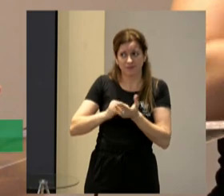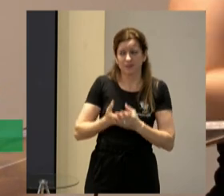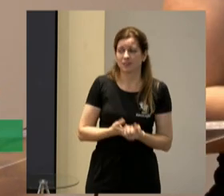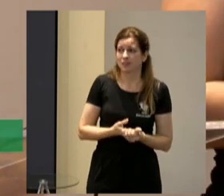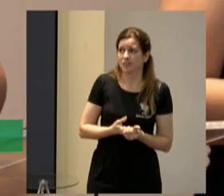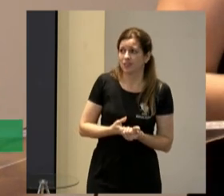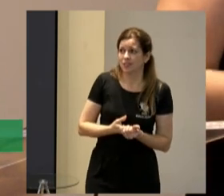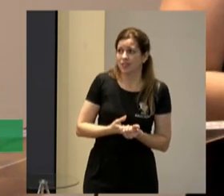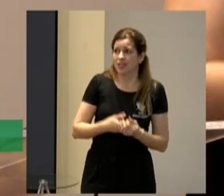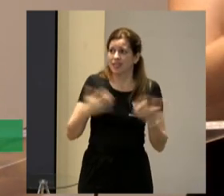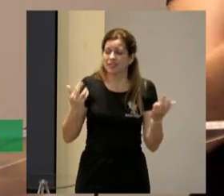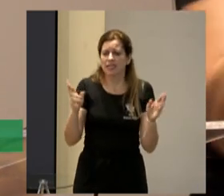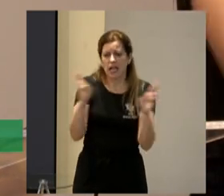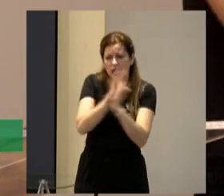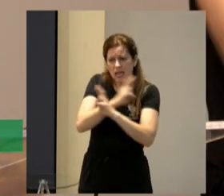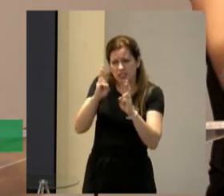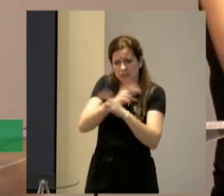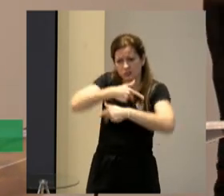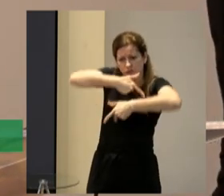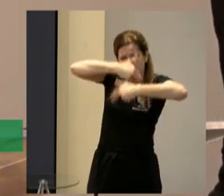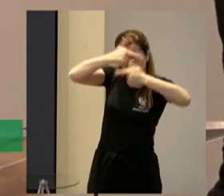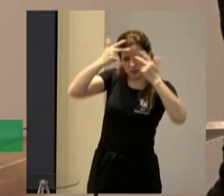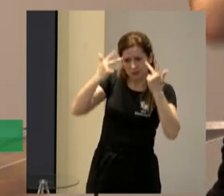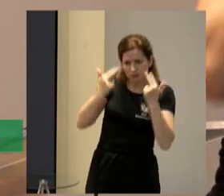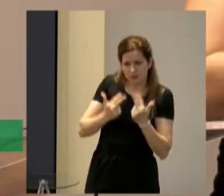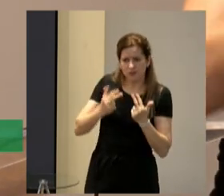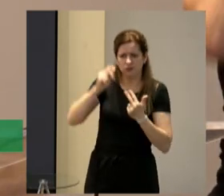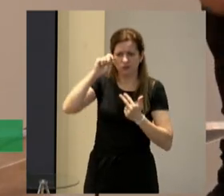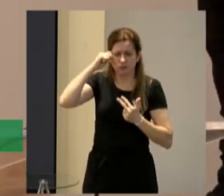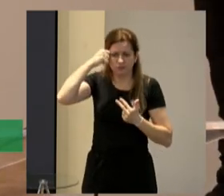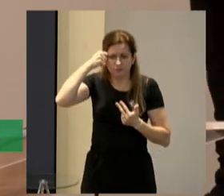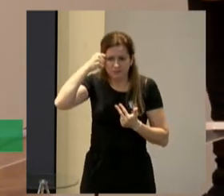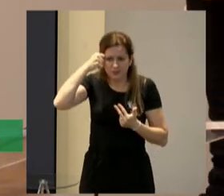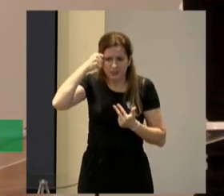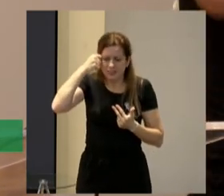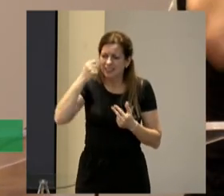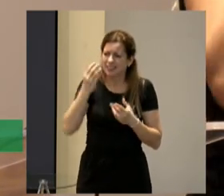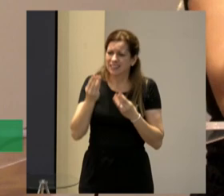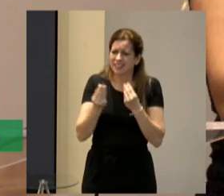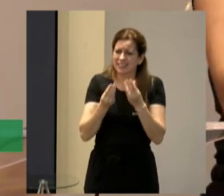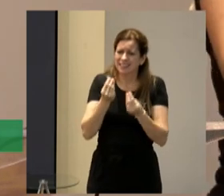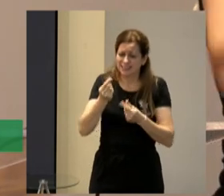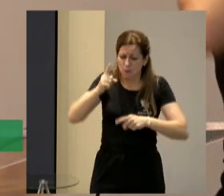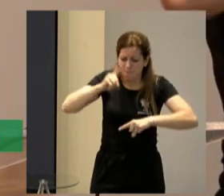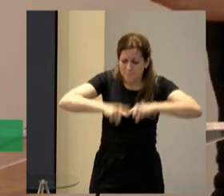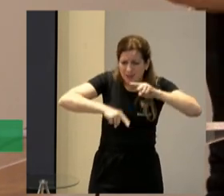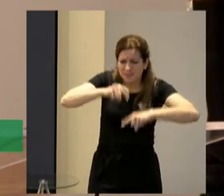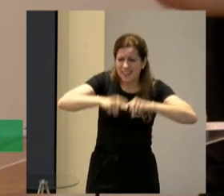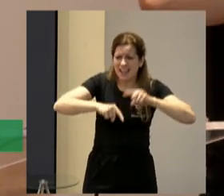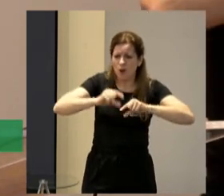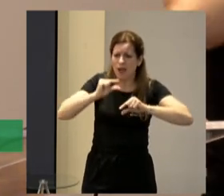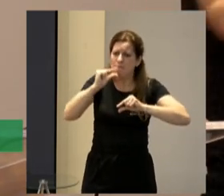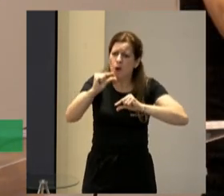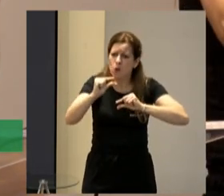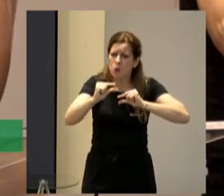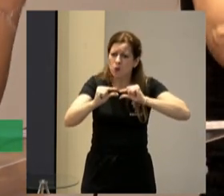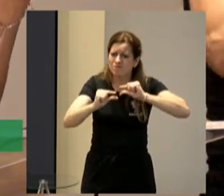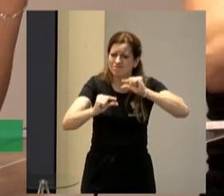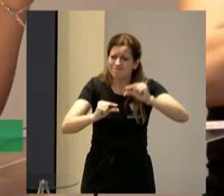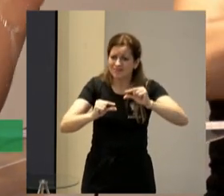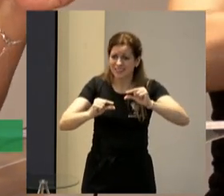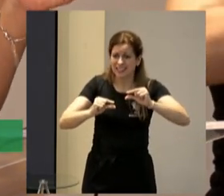frente, elas existem com pouquíssimo, baixíssimo recurso. A política animal